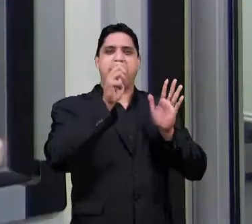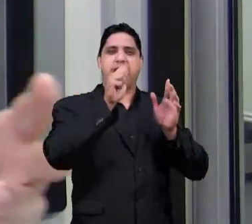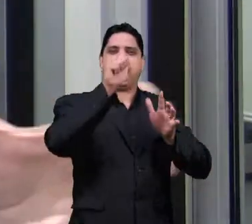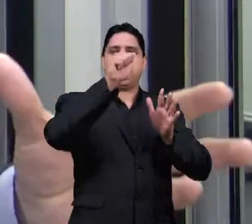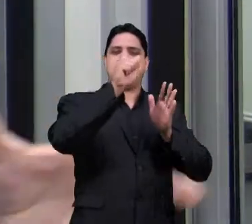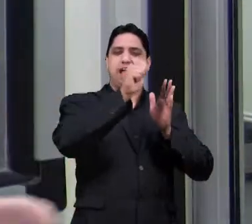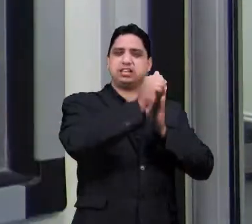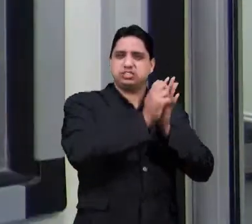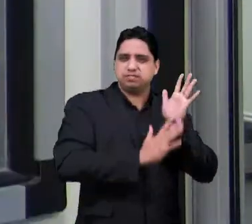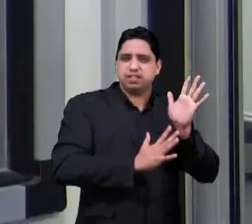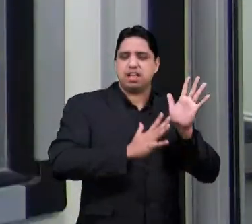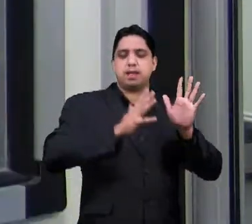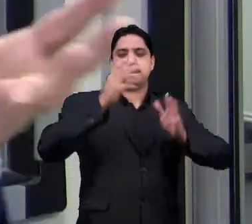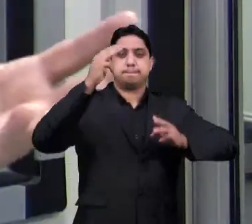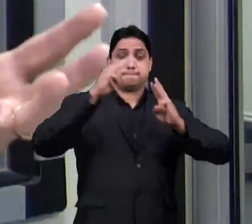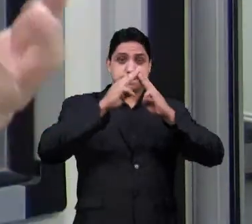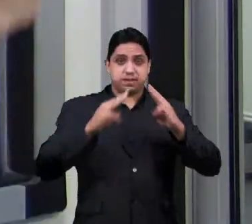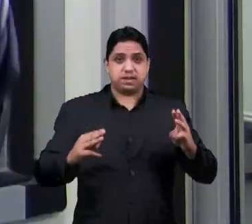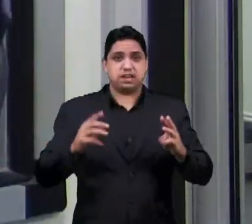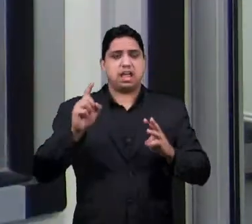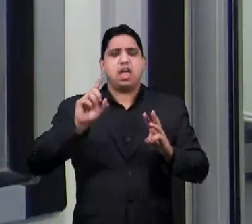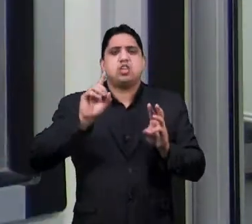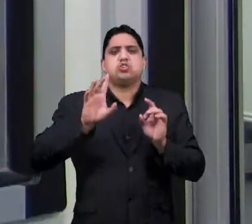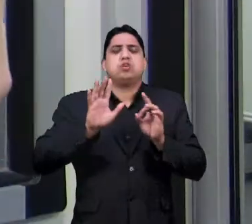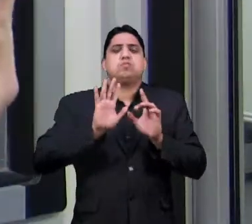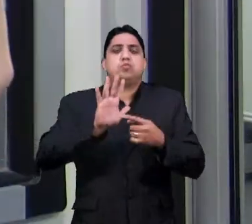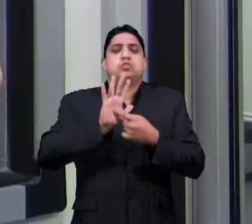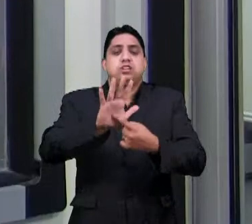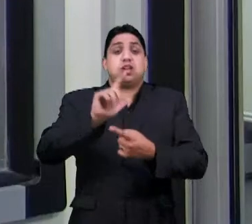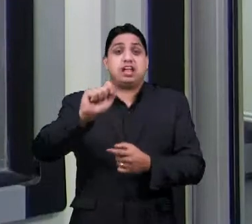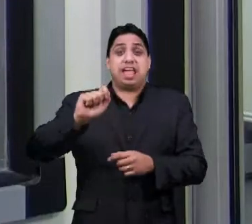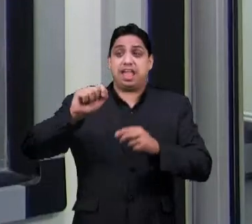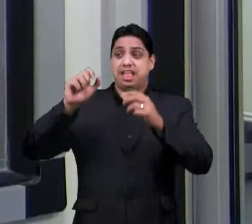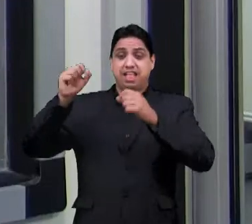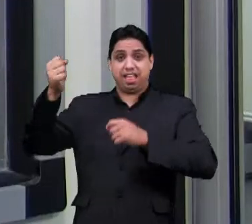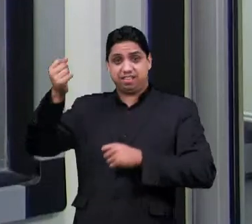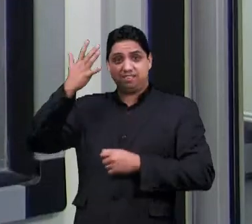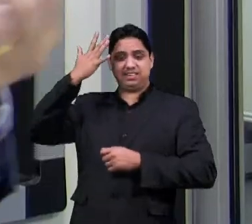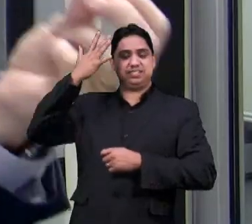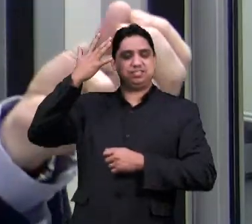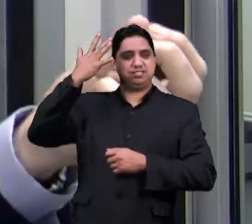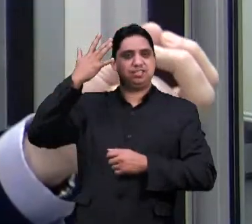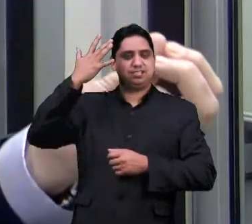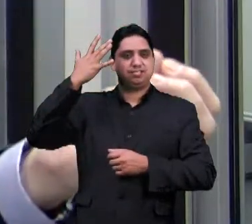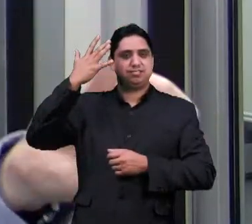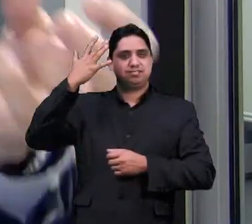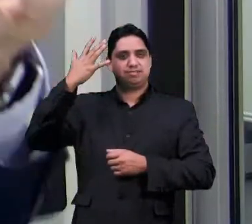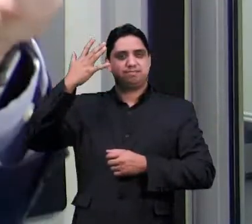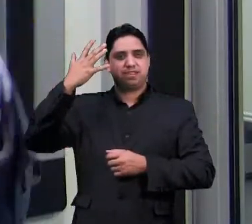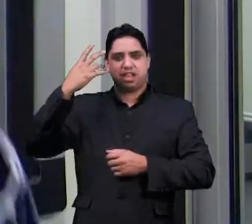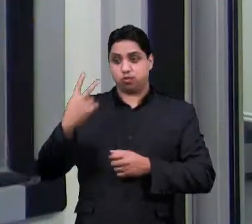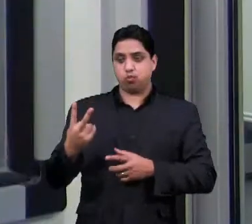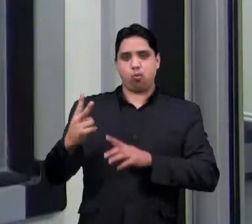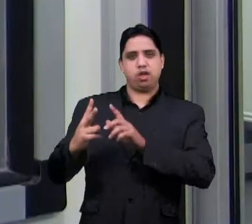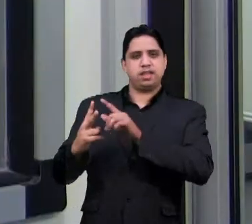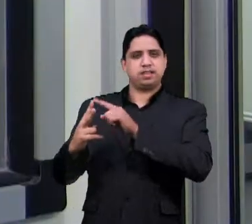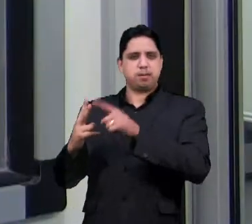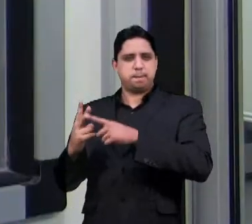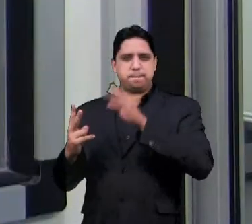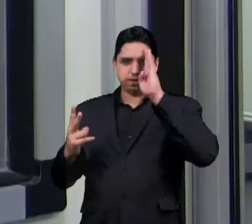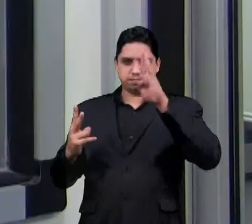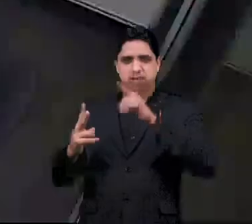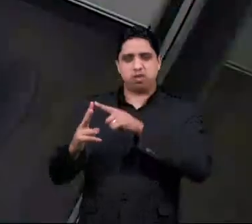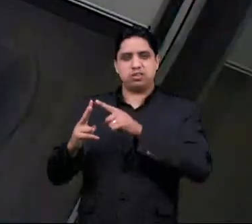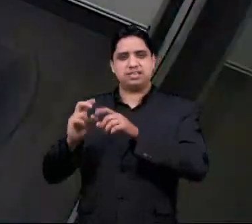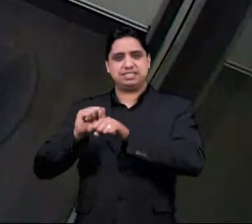de revelações, tudo que é extraído dessas duas fontes principais, os seminários e a escola bíblica. E eu